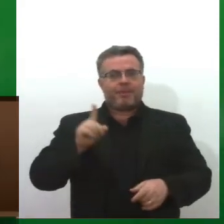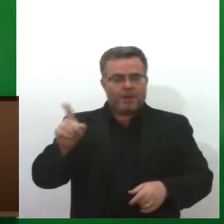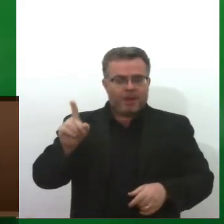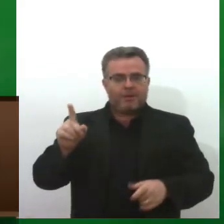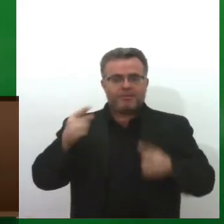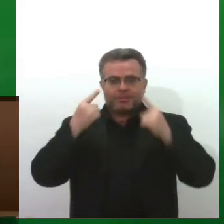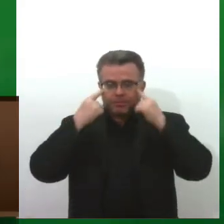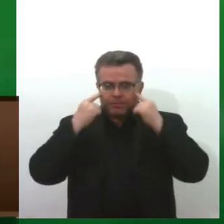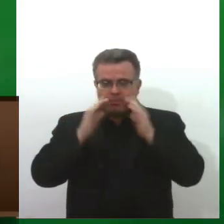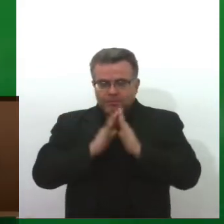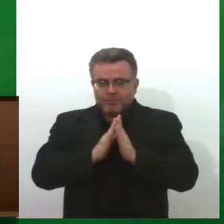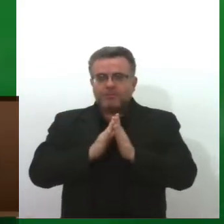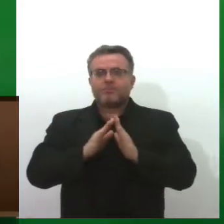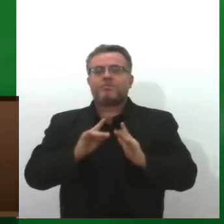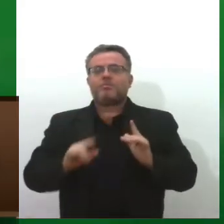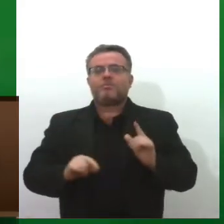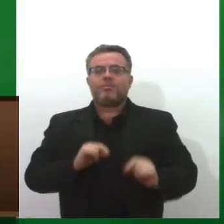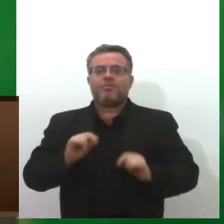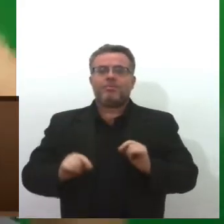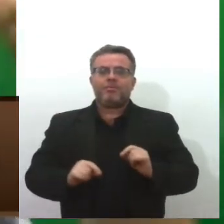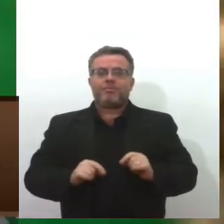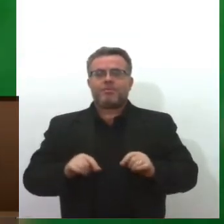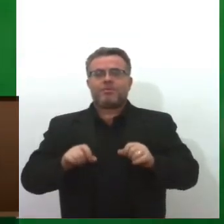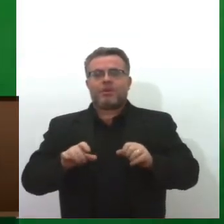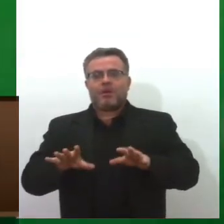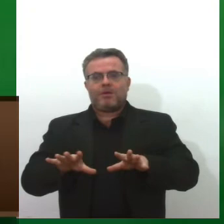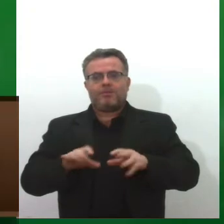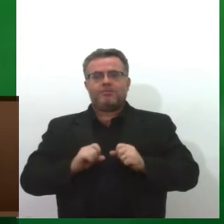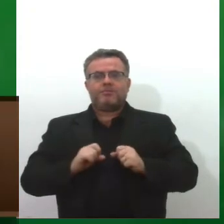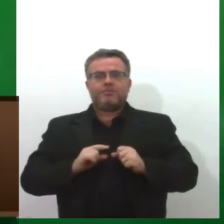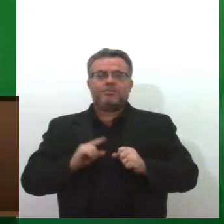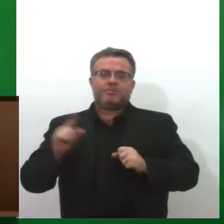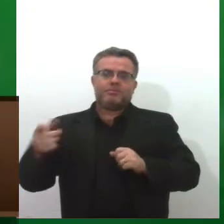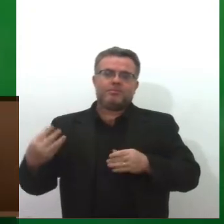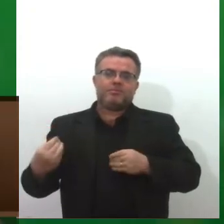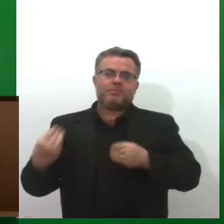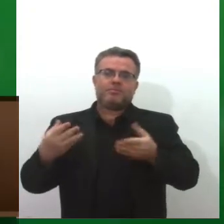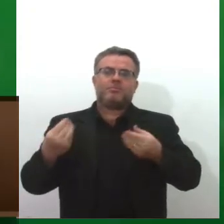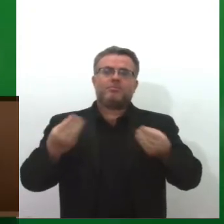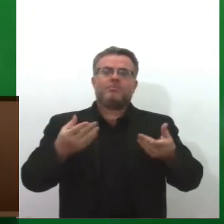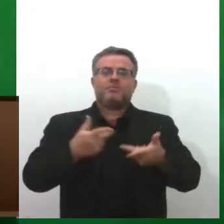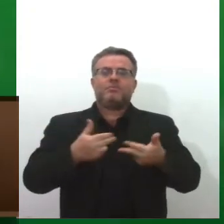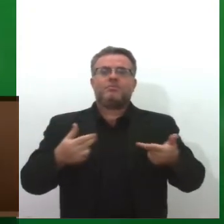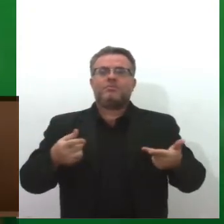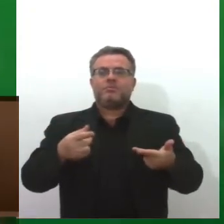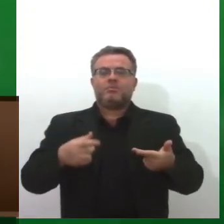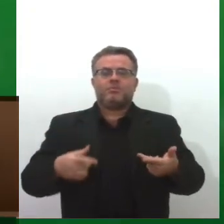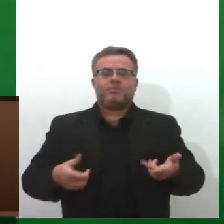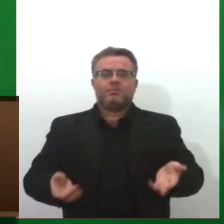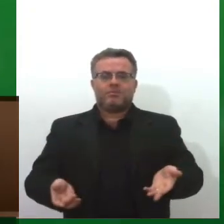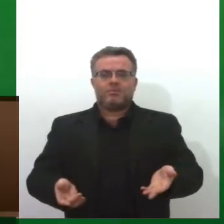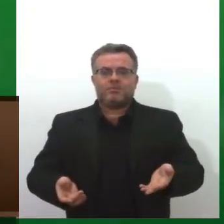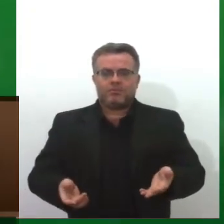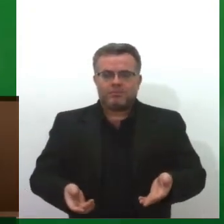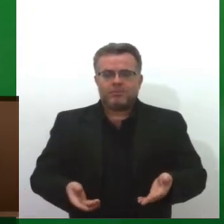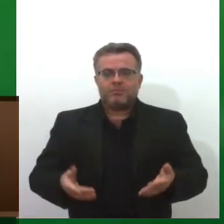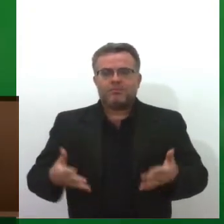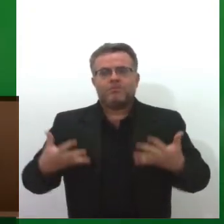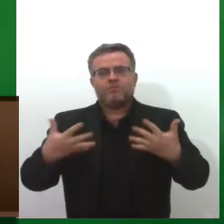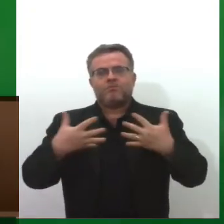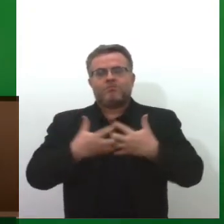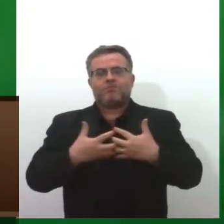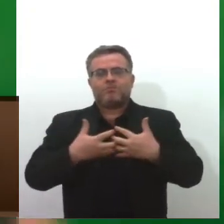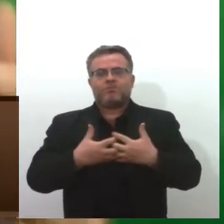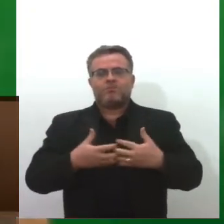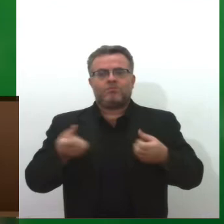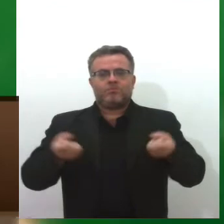principal foco do coronavírus, ele era o fornecedor de vários insumos para as montadoras. No segmento de automóveis, nós